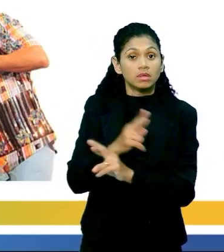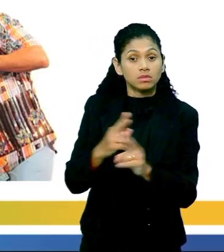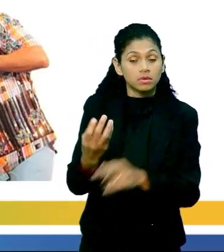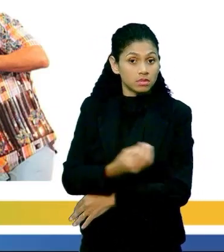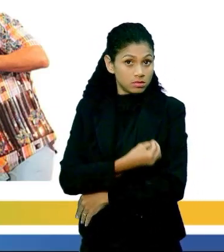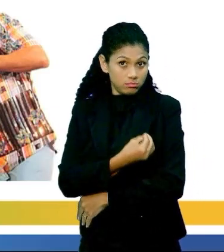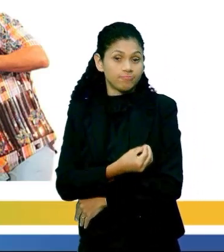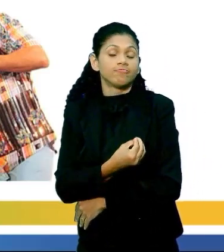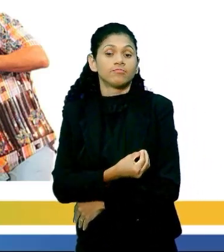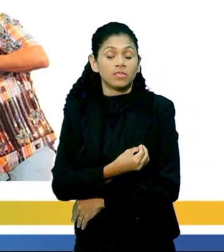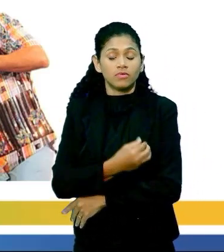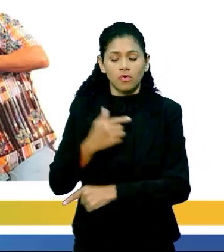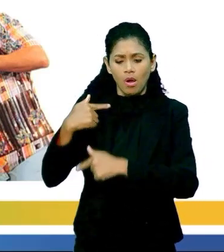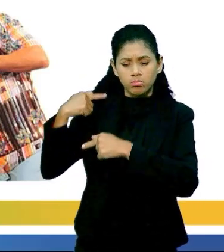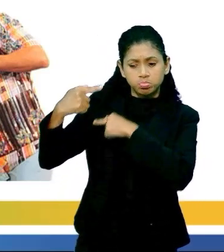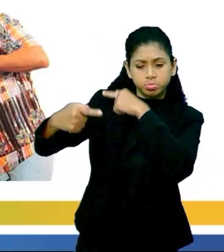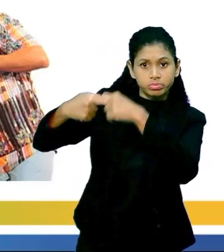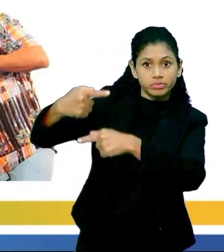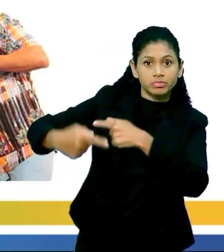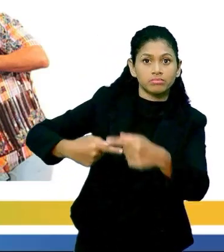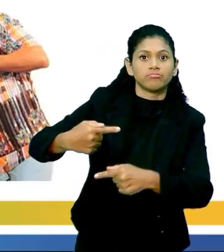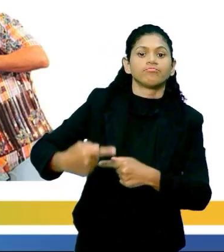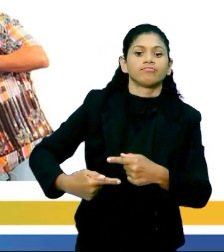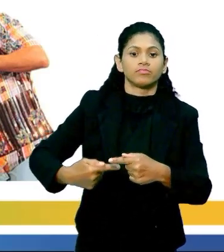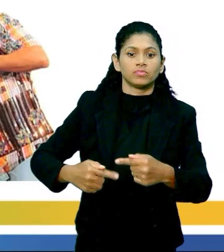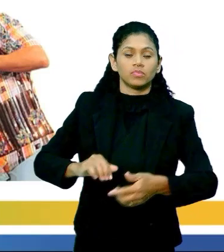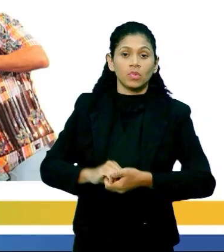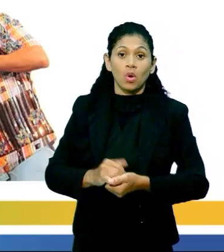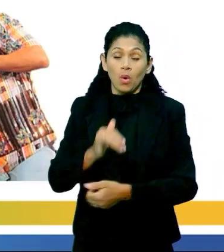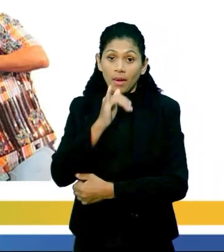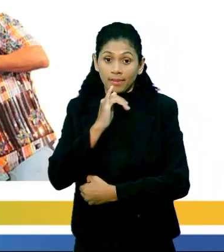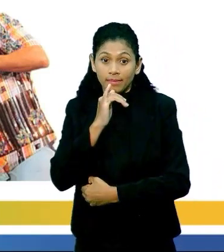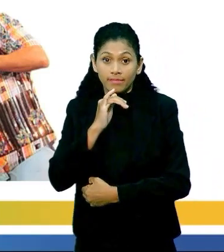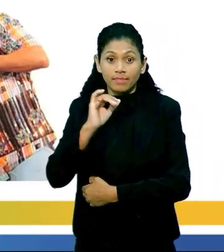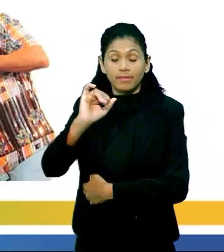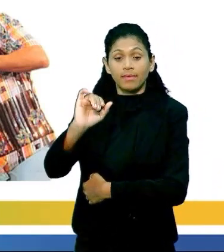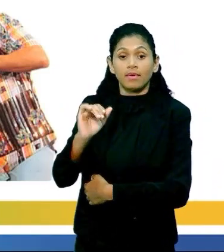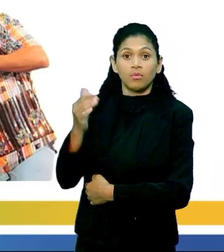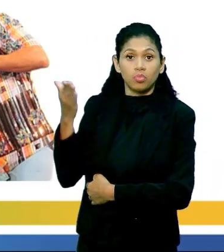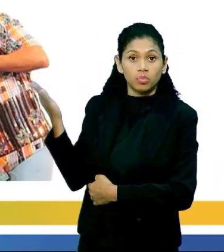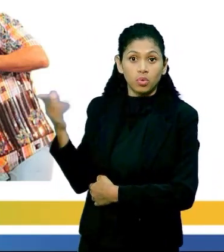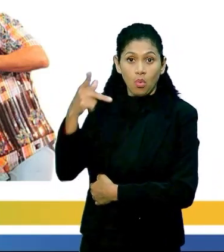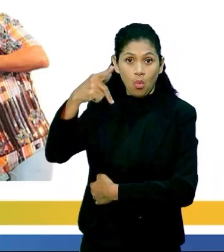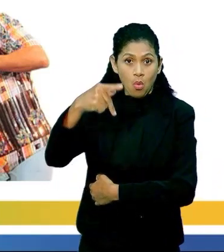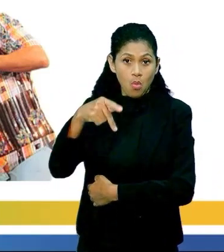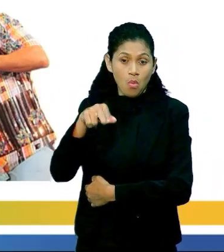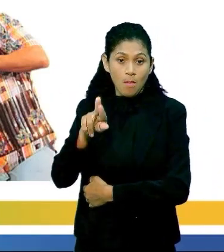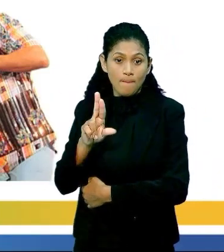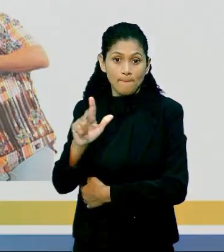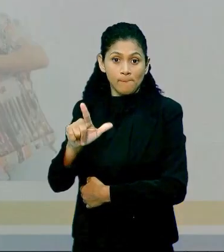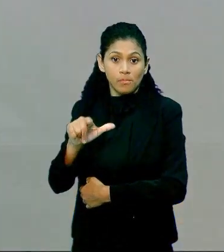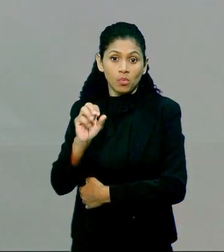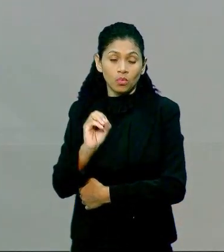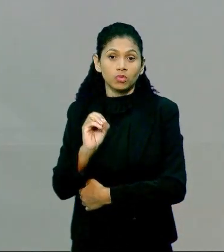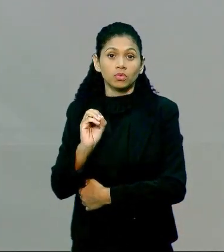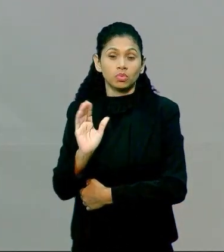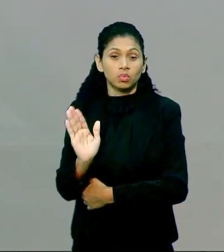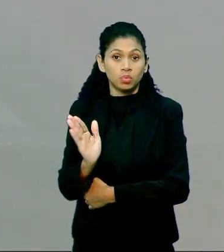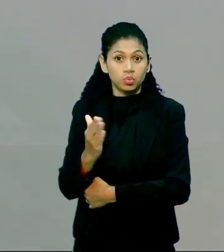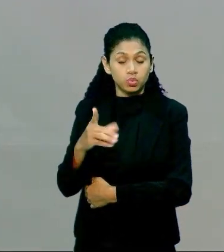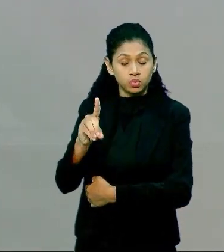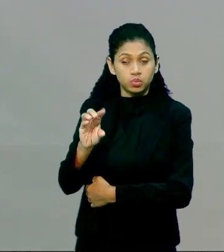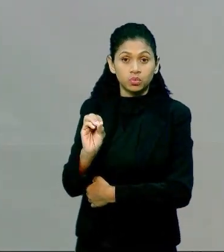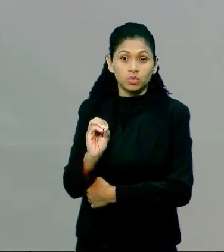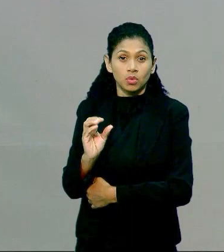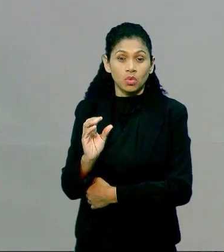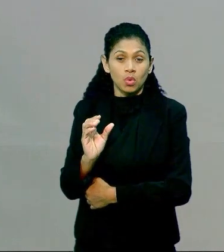geração em geração. O pulo do gato é que a dança folclórica é popular, mas nem toda dança popular é folclórica. Qual é a